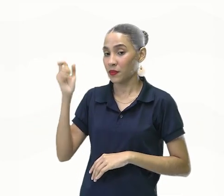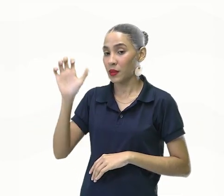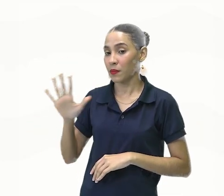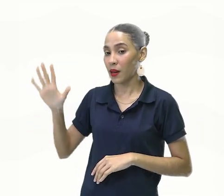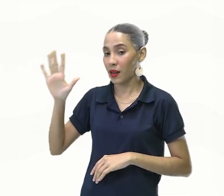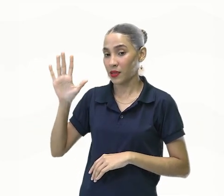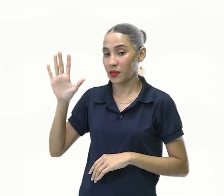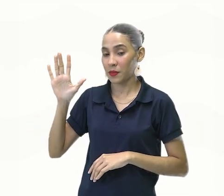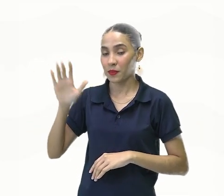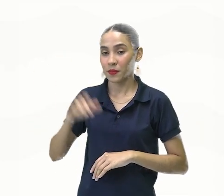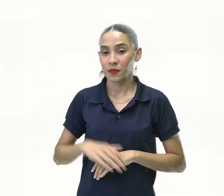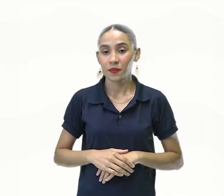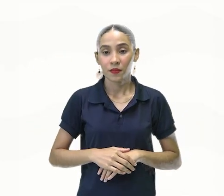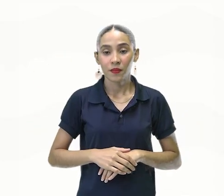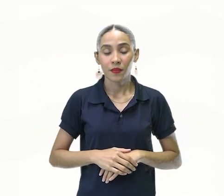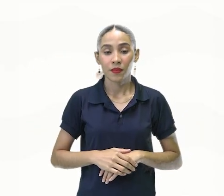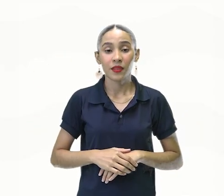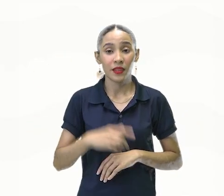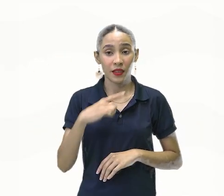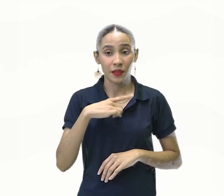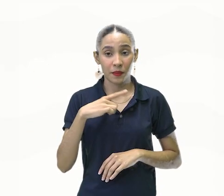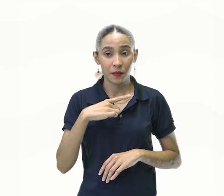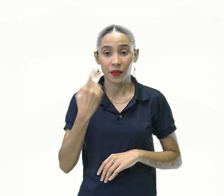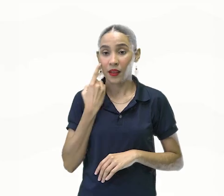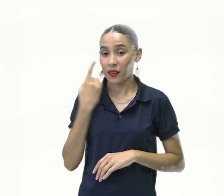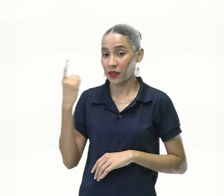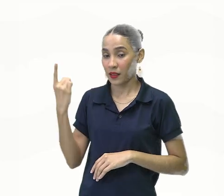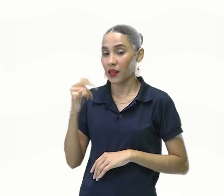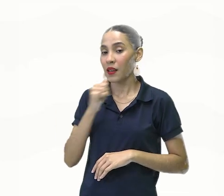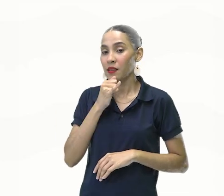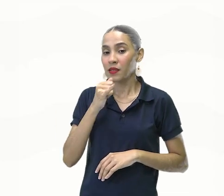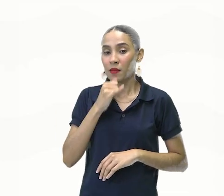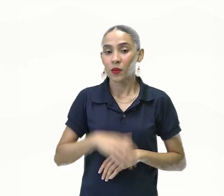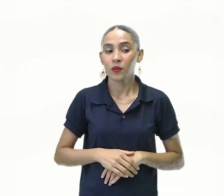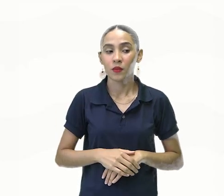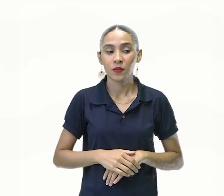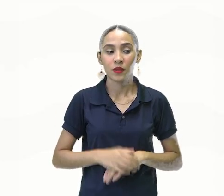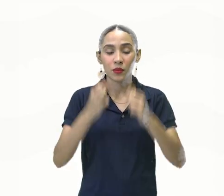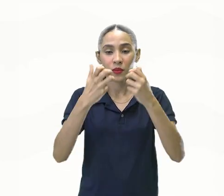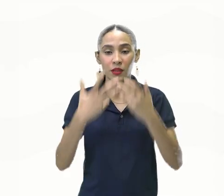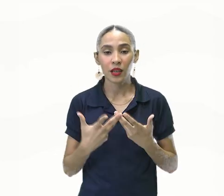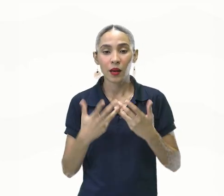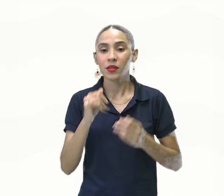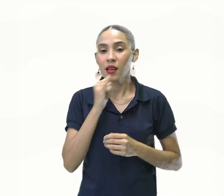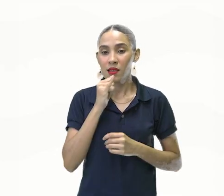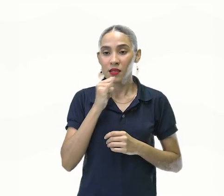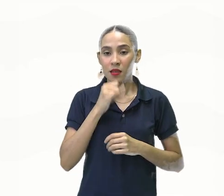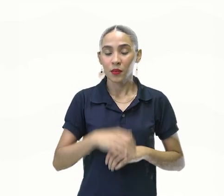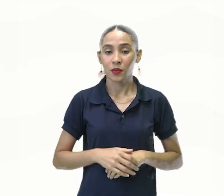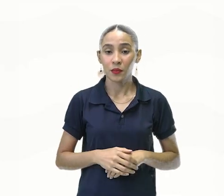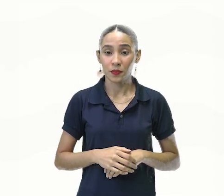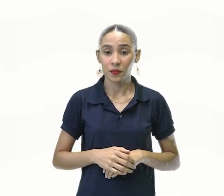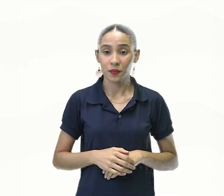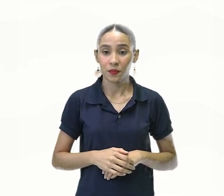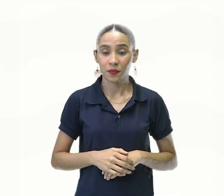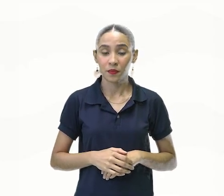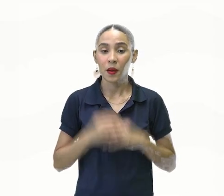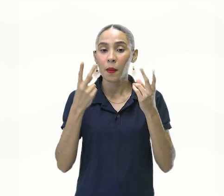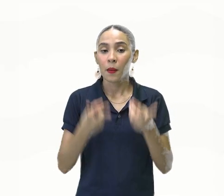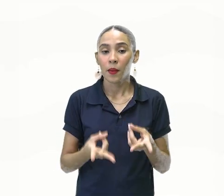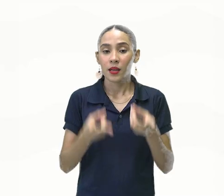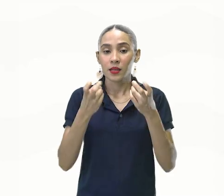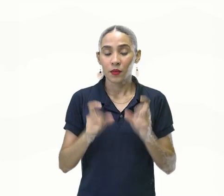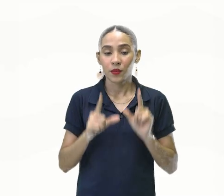temos a imagem aqui. Aí você tem, ó, neste caso, quando falamos aí,